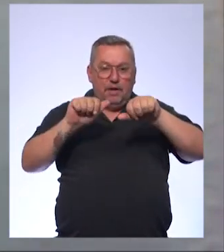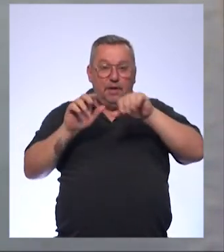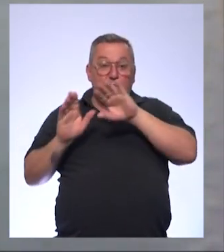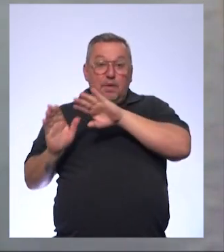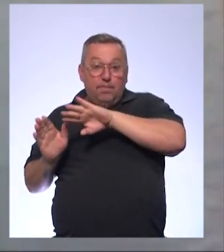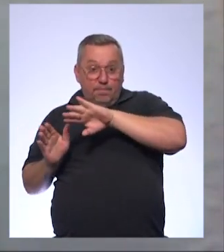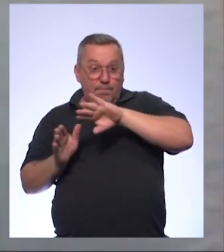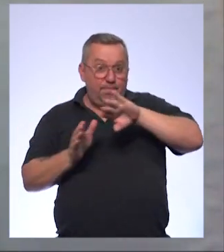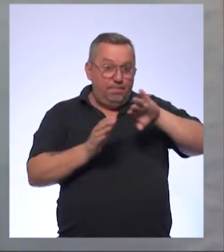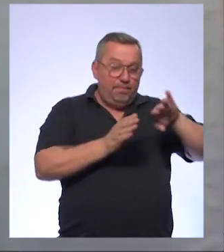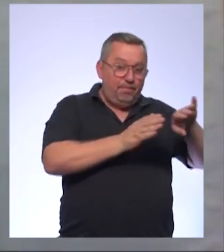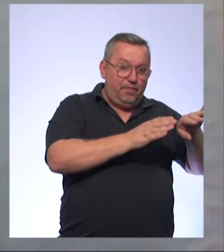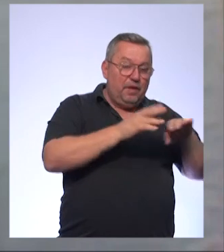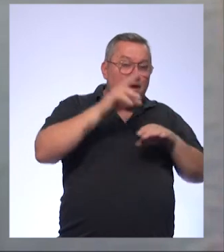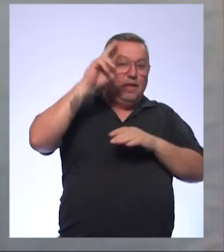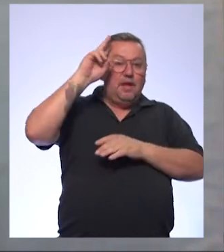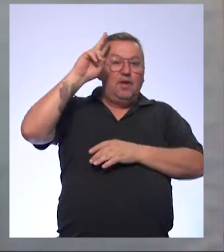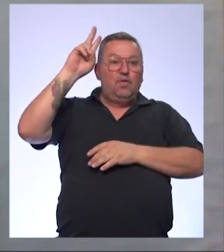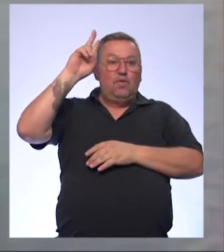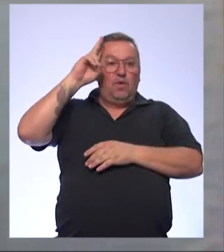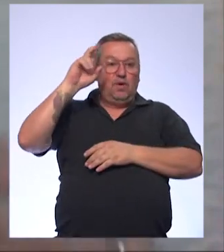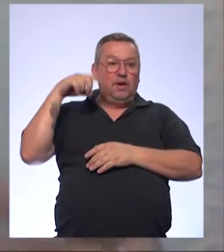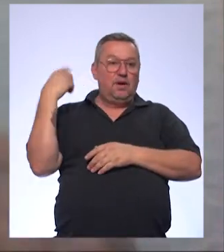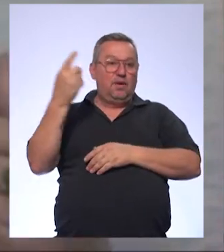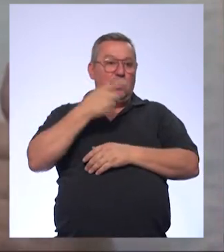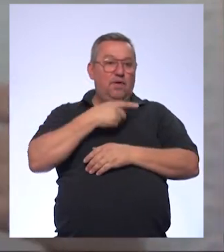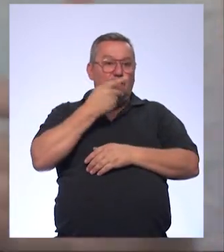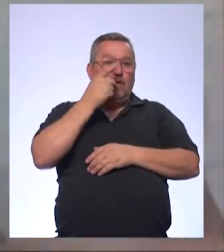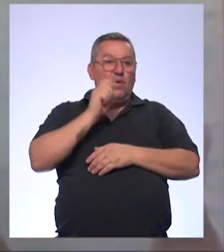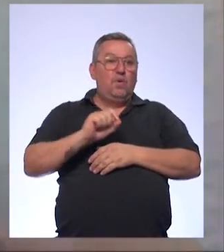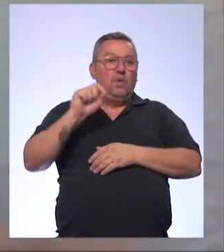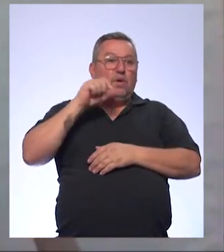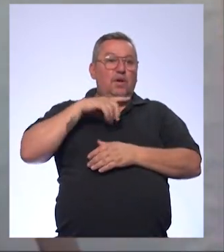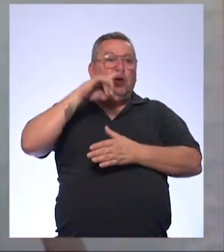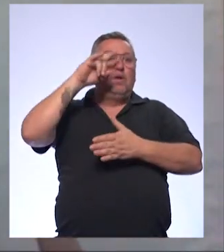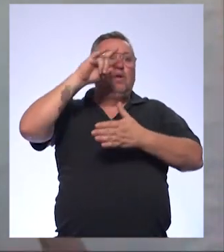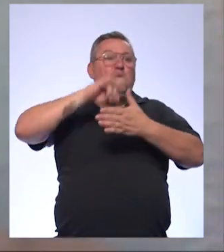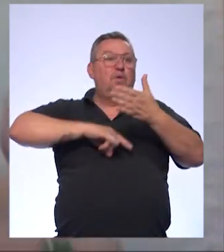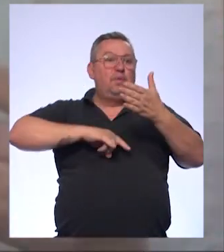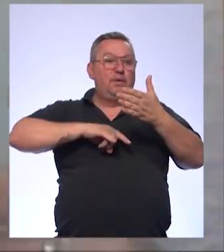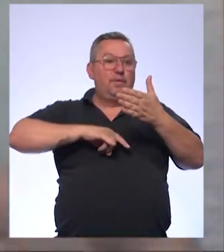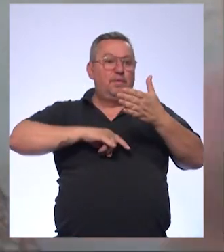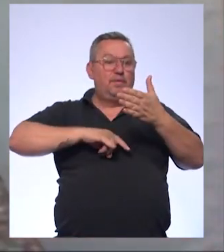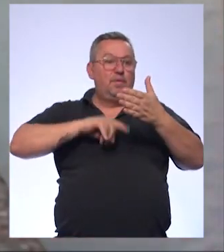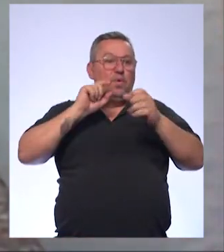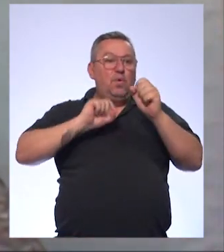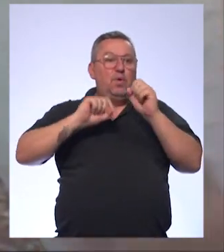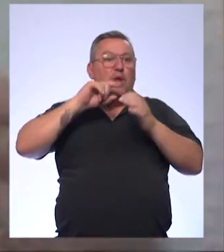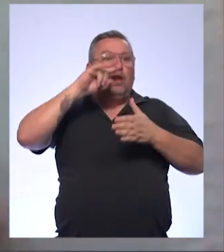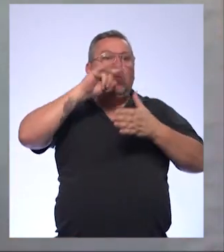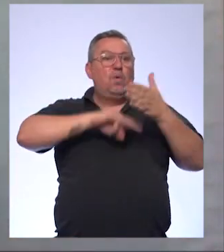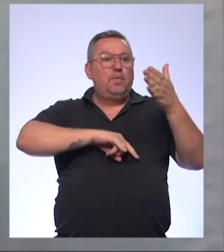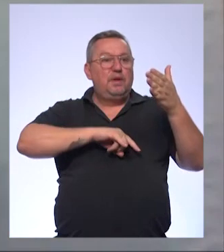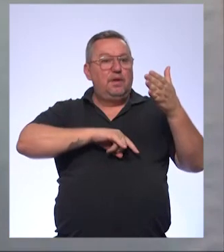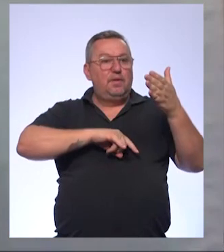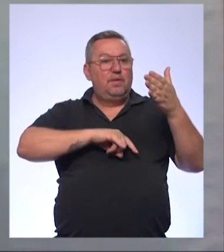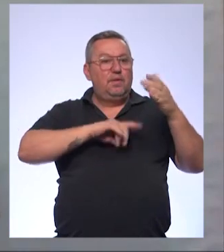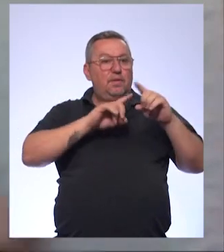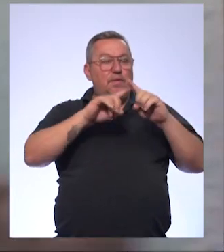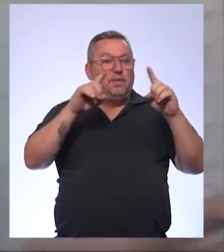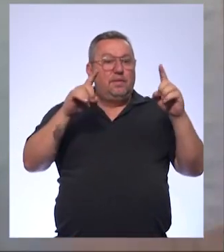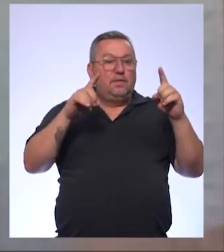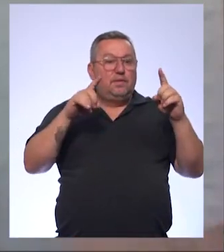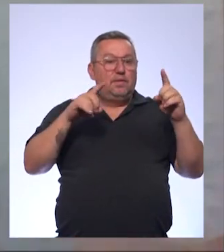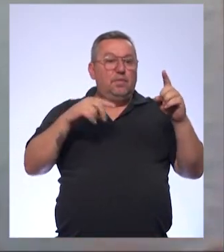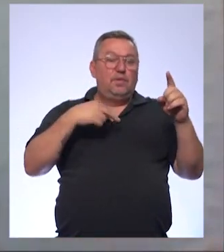história? Na historiografia, nós só falamos o que tem documento, o que é documentado. Então, pela historiografia, a